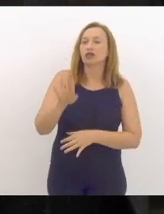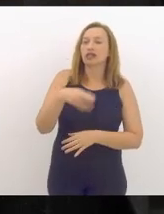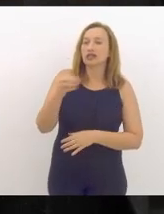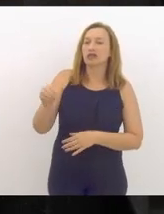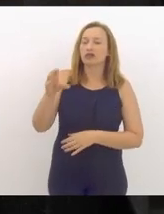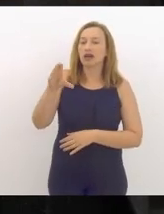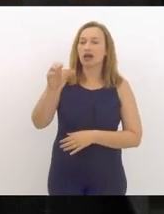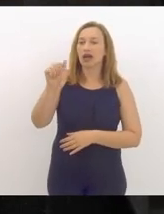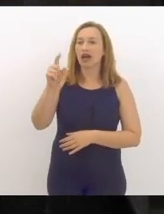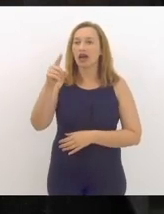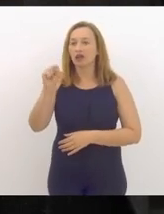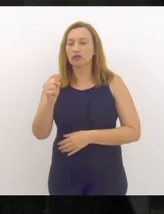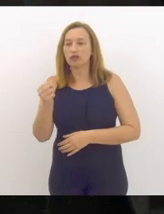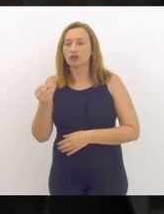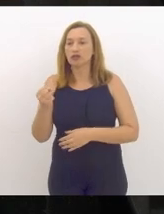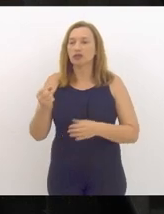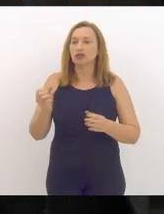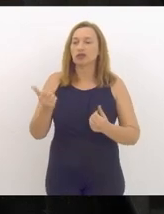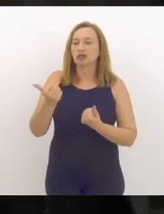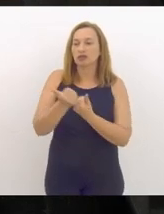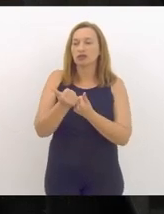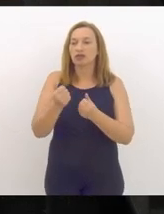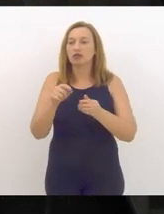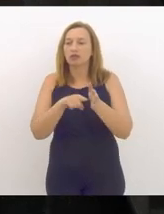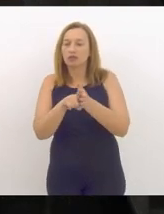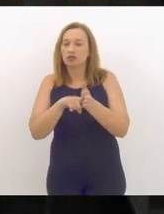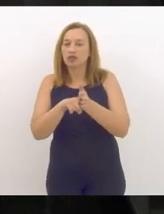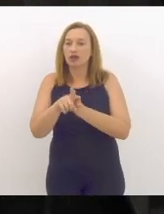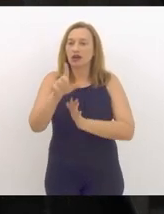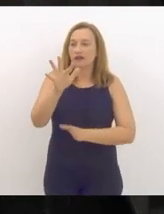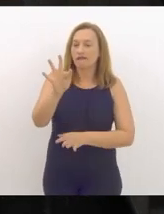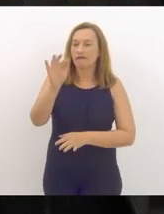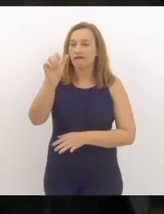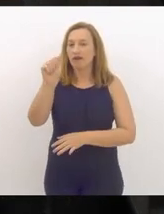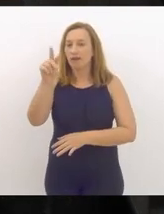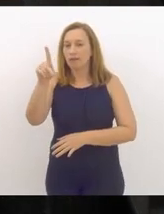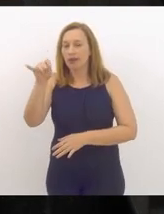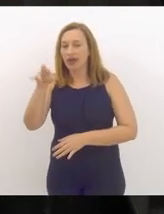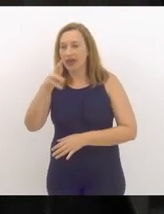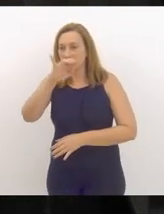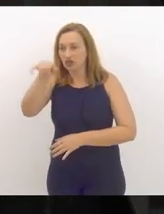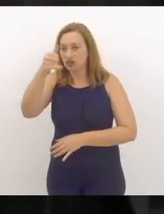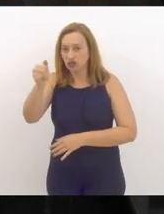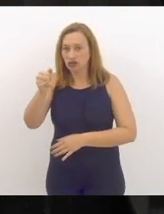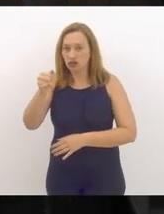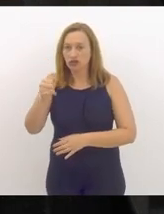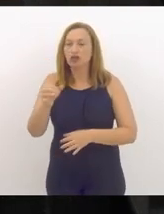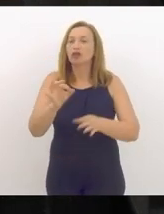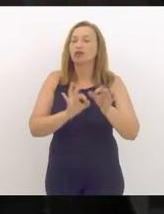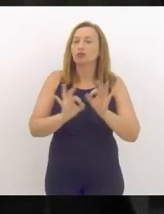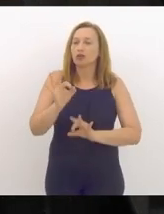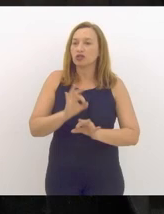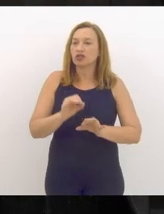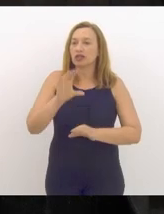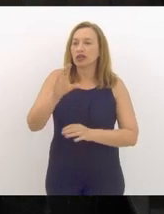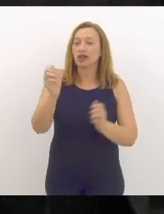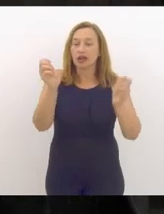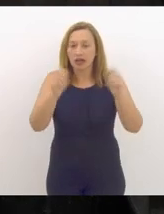Chagas Filho de Amparo à Pesquisa, nossa FAPERJ, o projeto Capacita